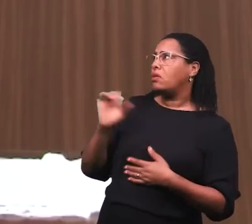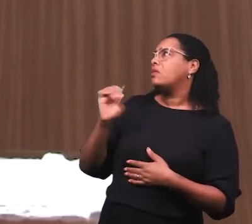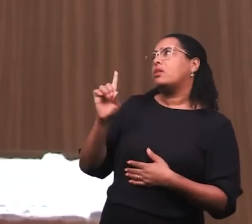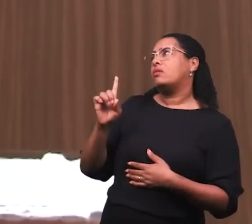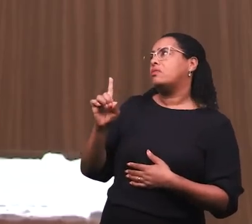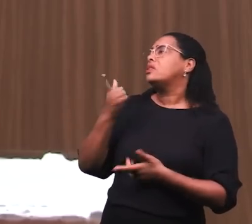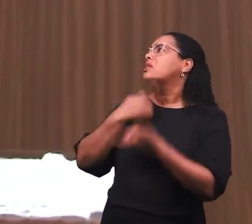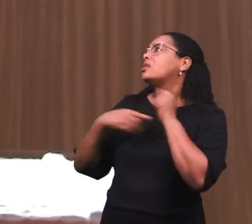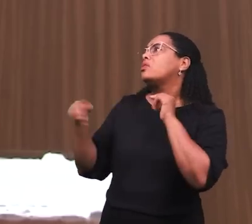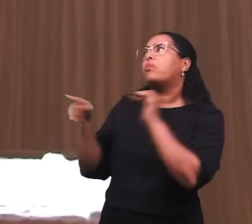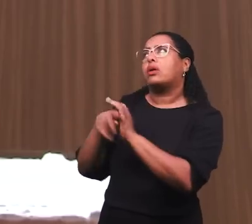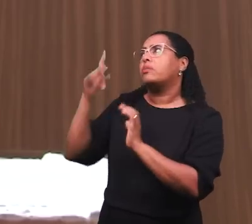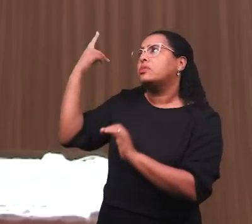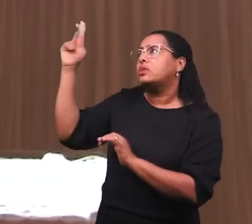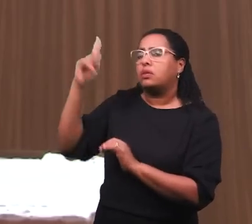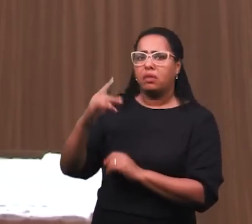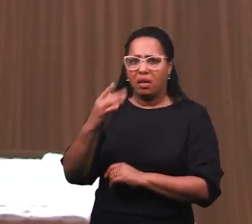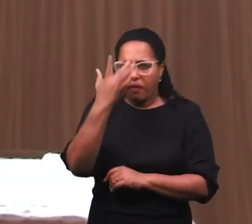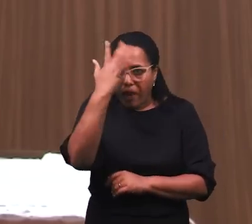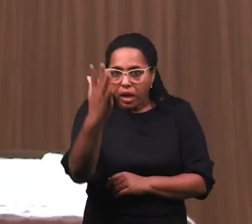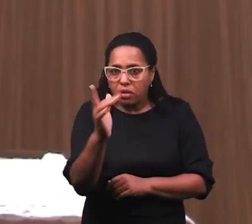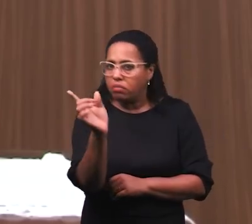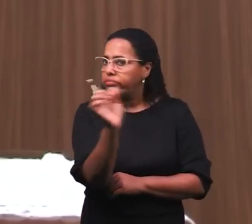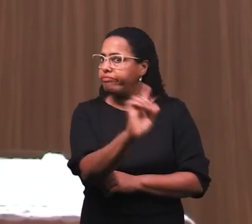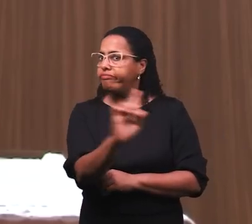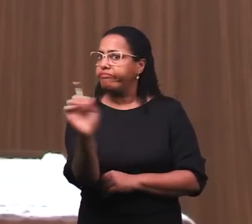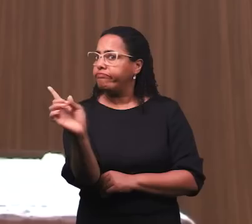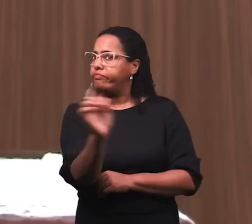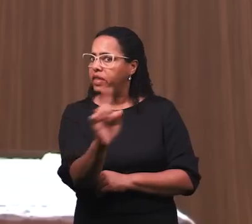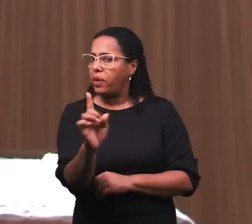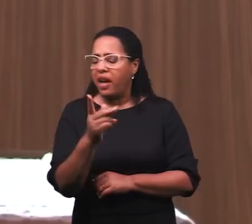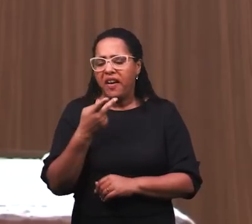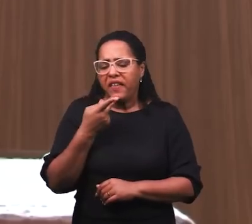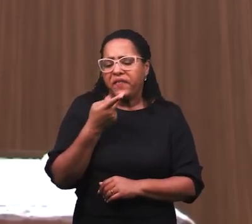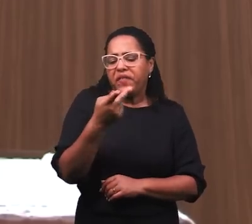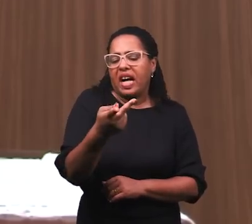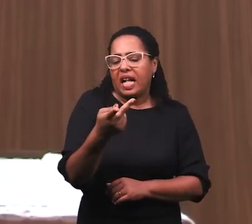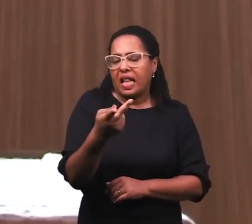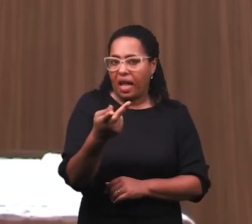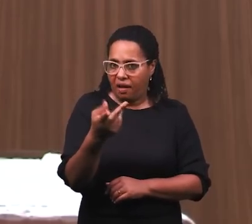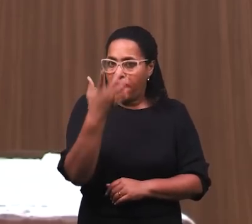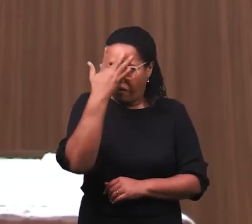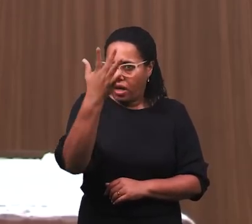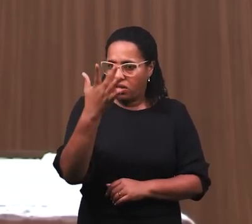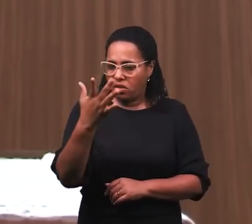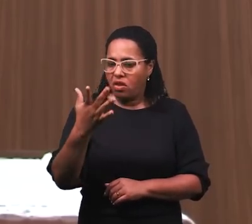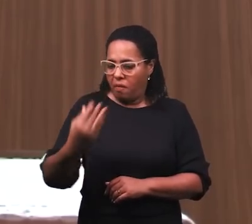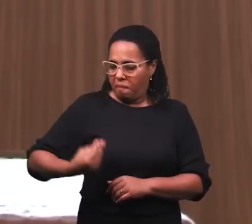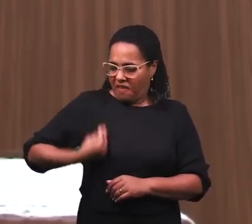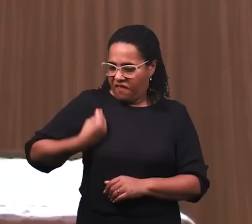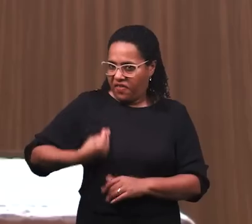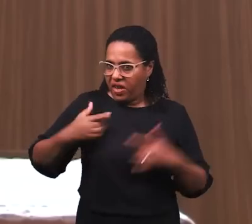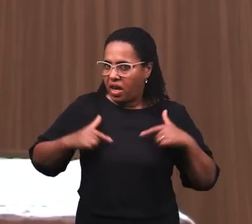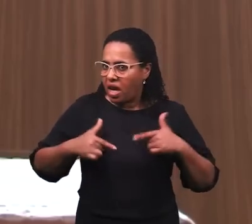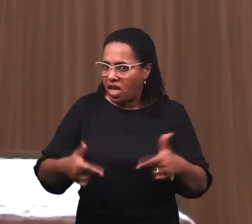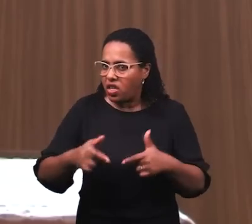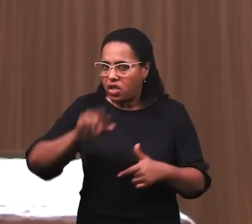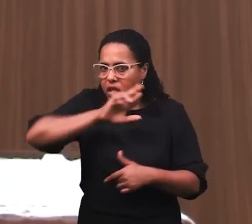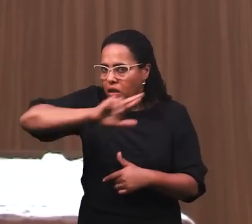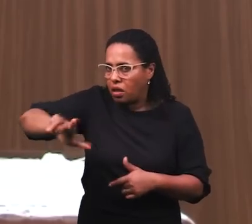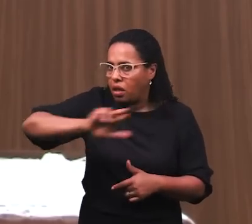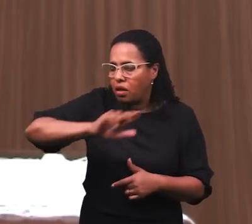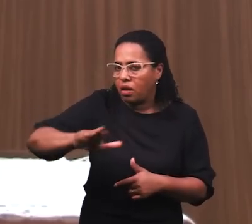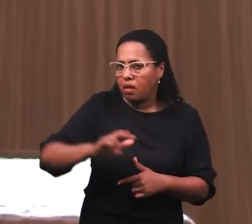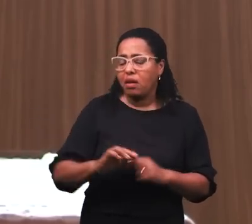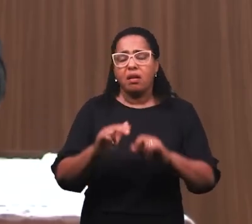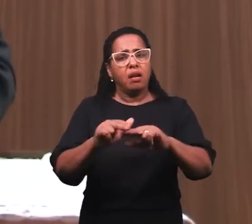tu queres. Isso não é fácil. Dizer até é fácil. Viver isso, porém, não é fácil.